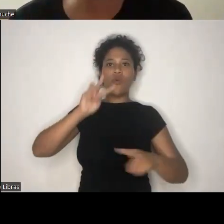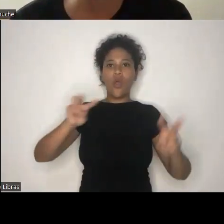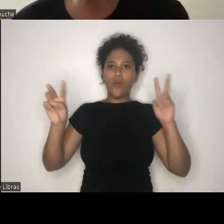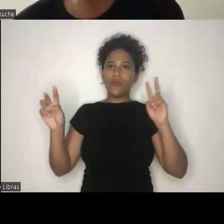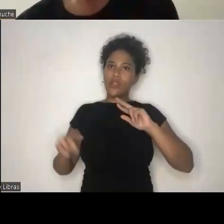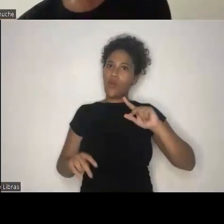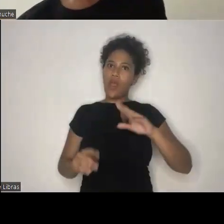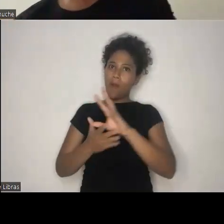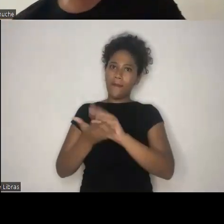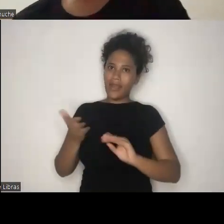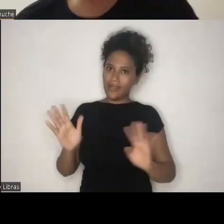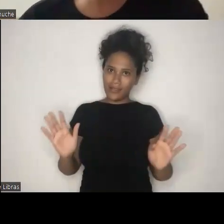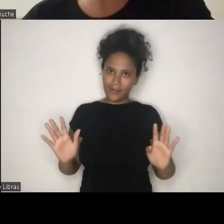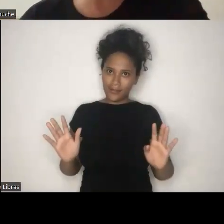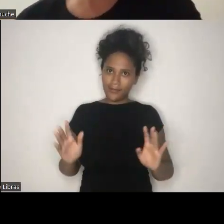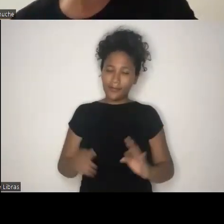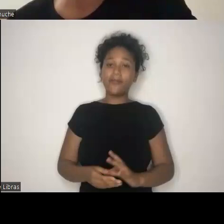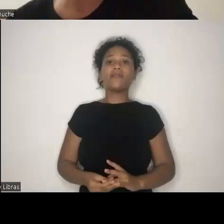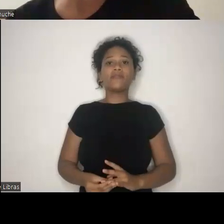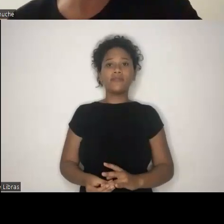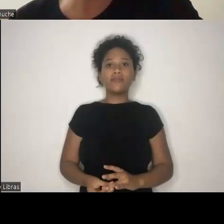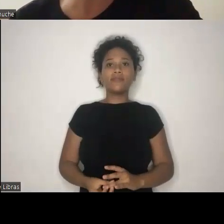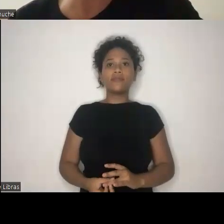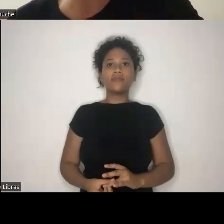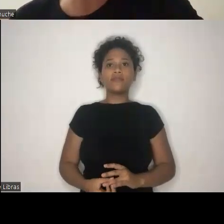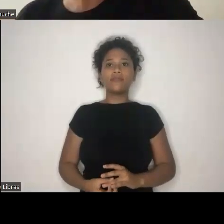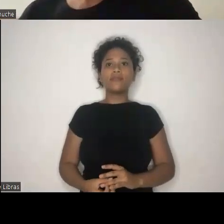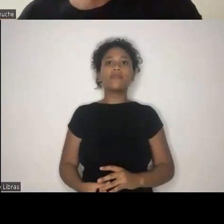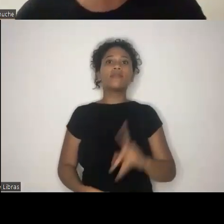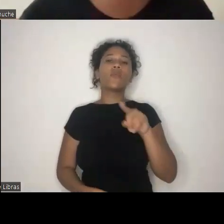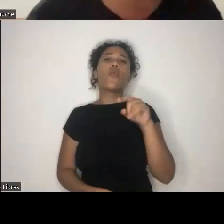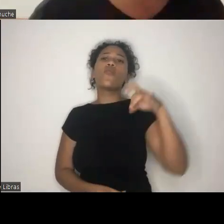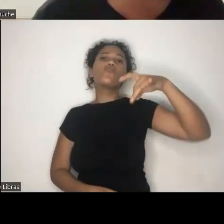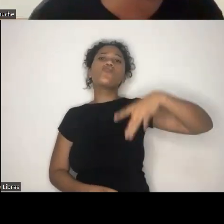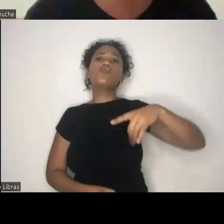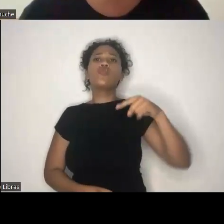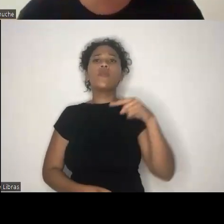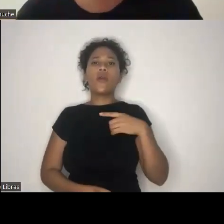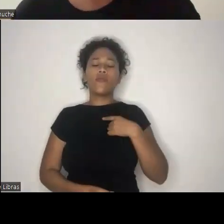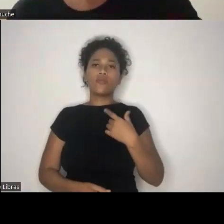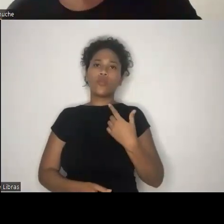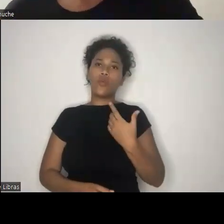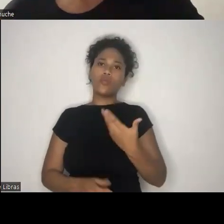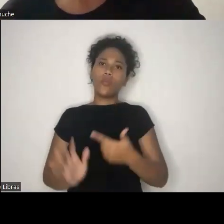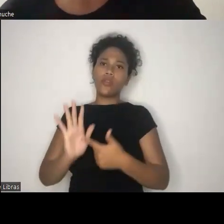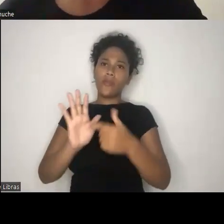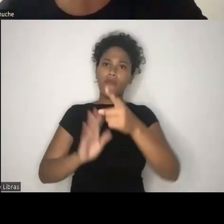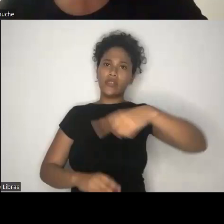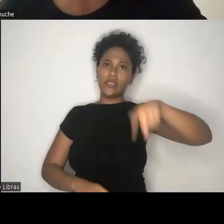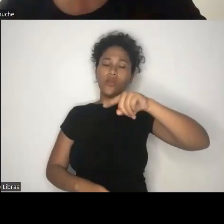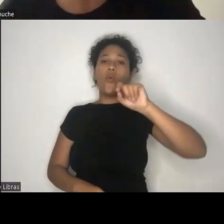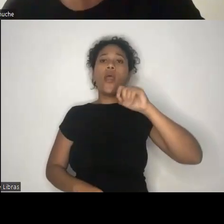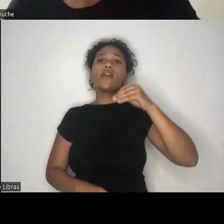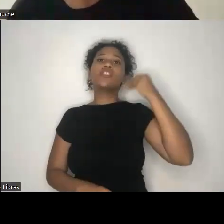co e aqui um Case um último Case que eu trouxe para mostrar para vocês uma experiência